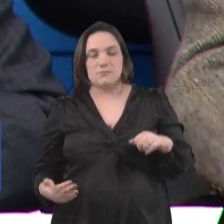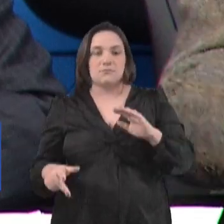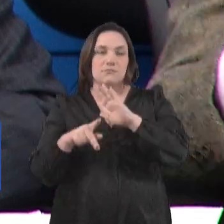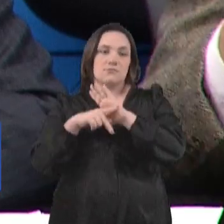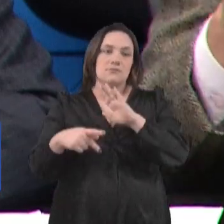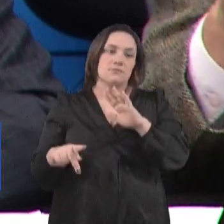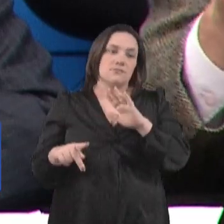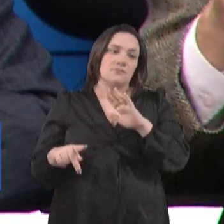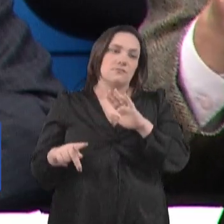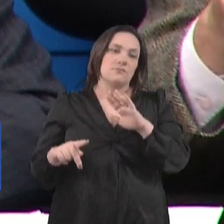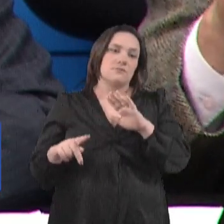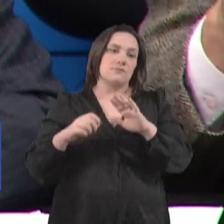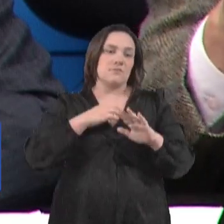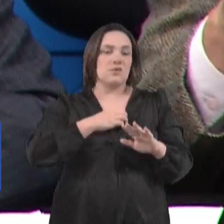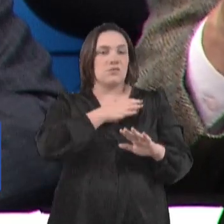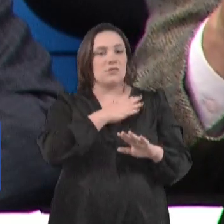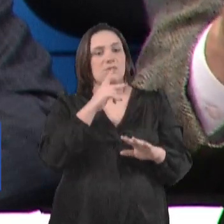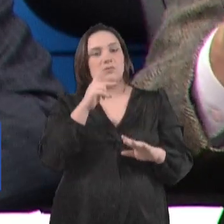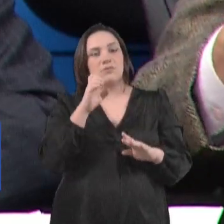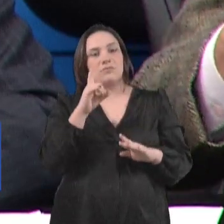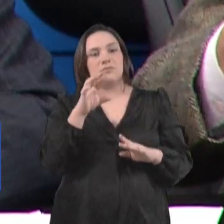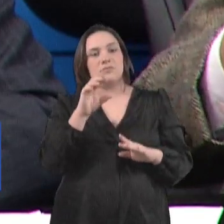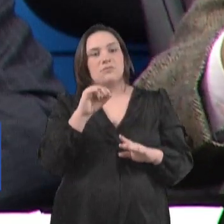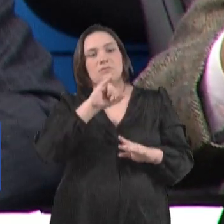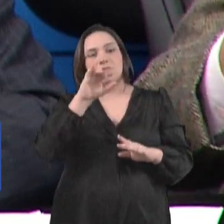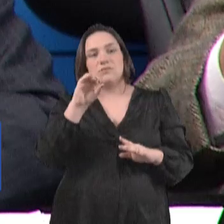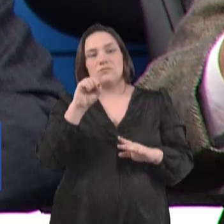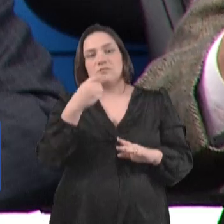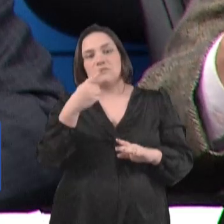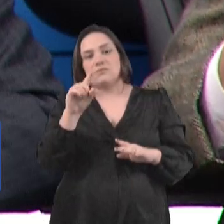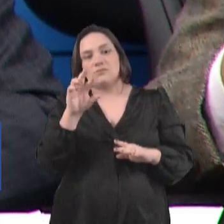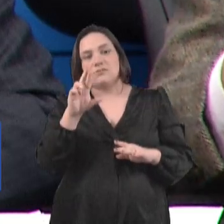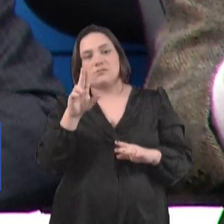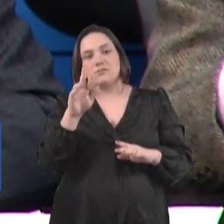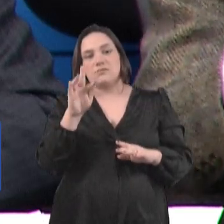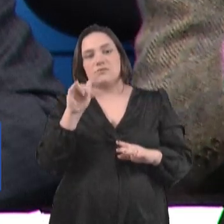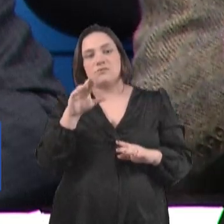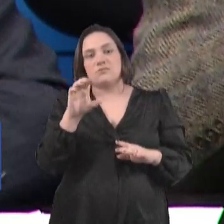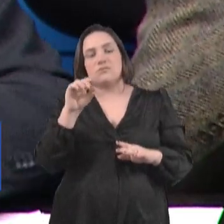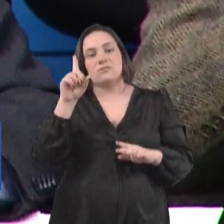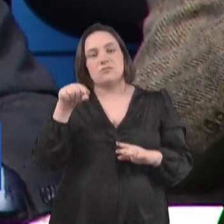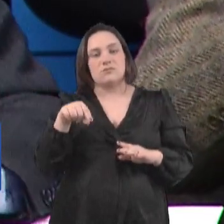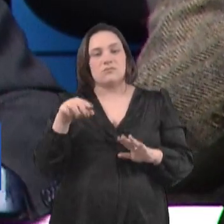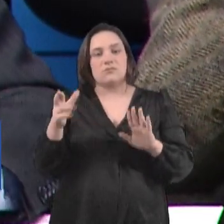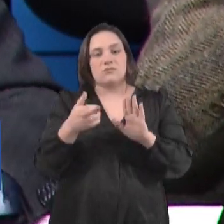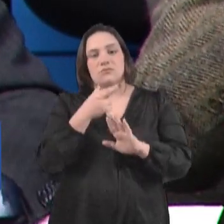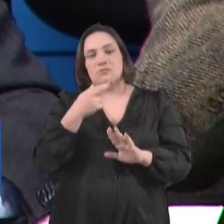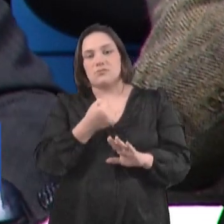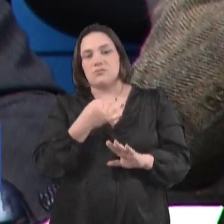comenda Coronel Pedro José Rufino, instituída pela Resolução número